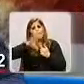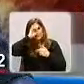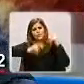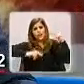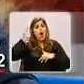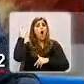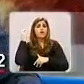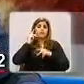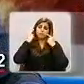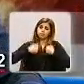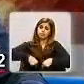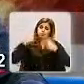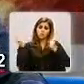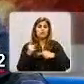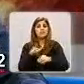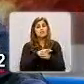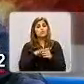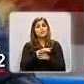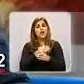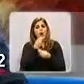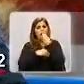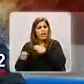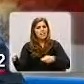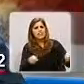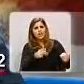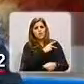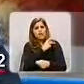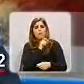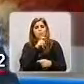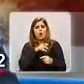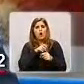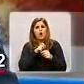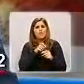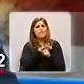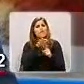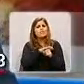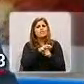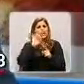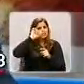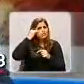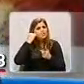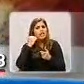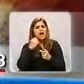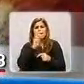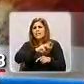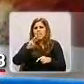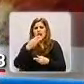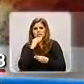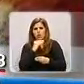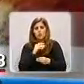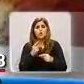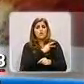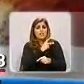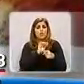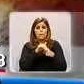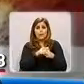tornado público. No caso das cantinas universitárias, pode afetar milhares de estudantes. Na mesma circunstância da Universidade do Minho estão pelo